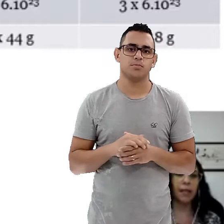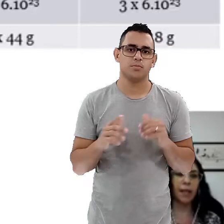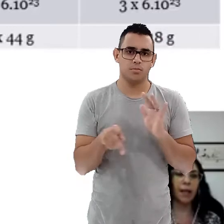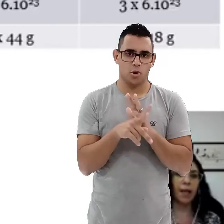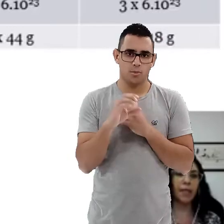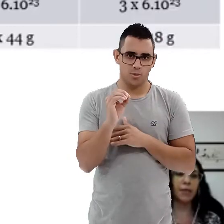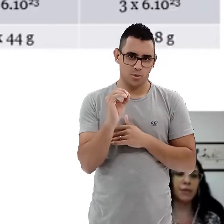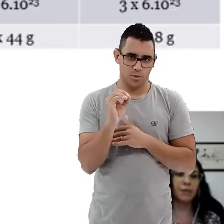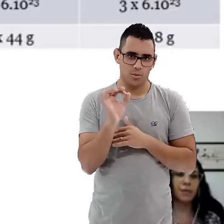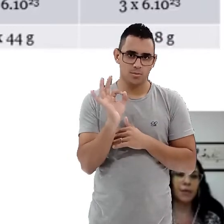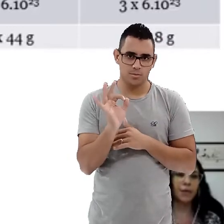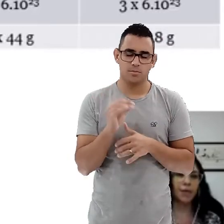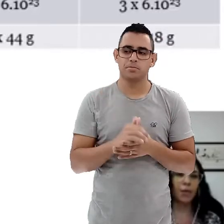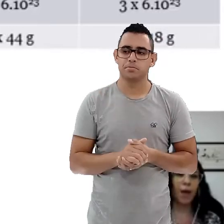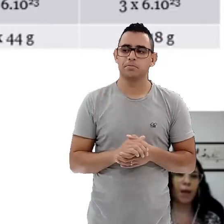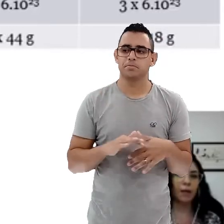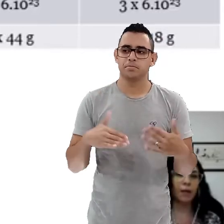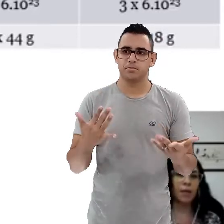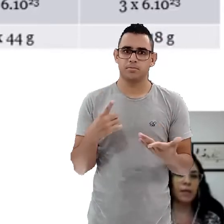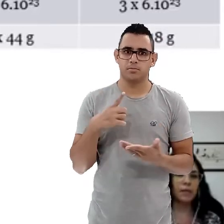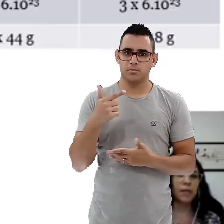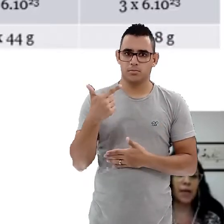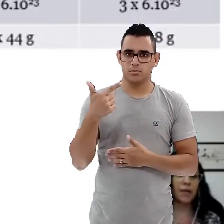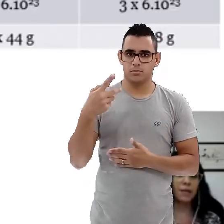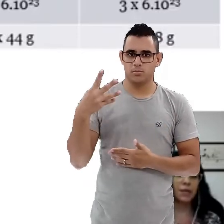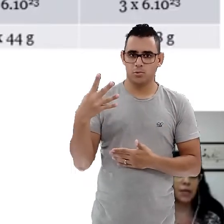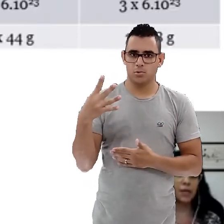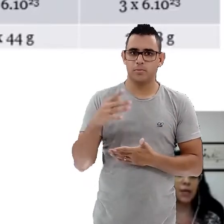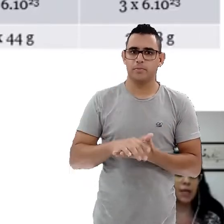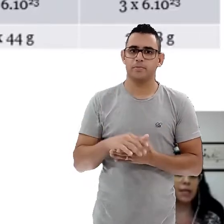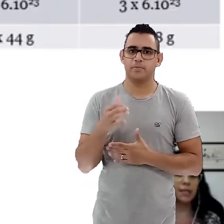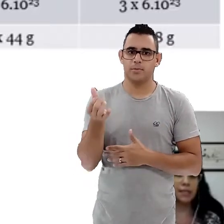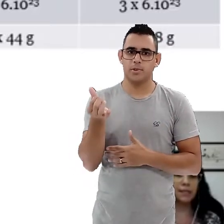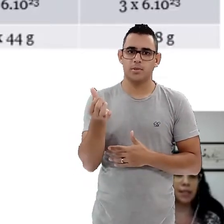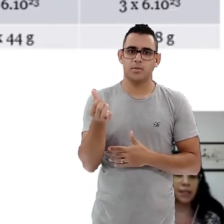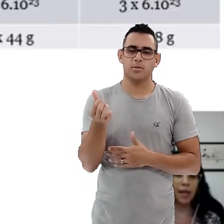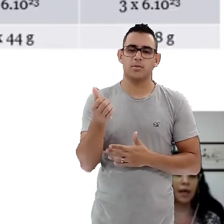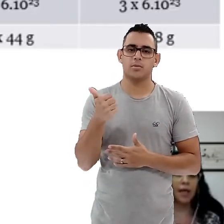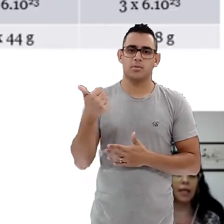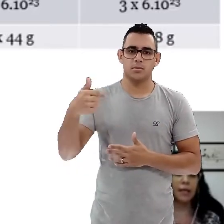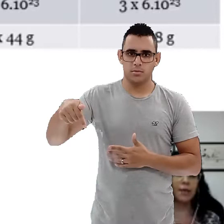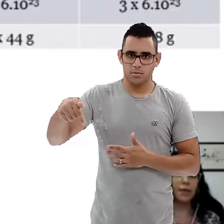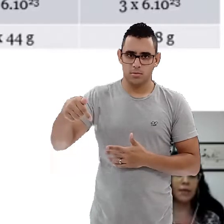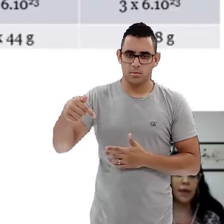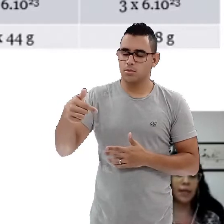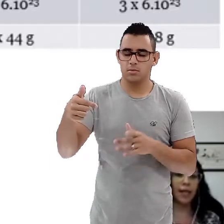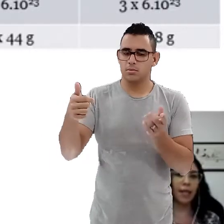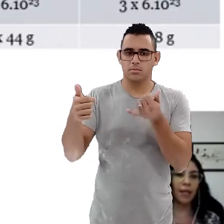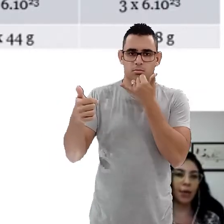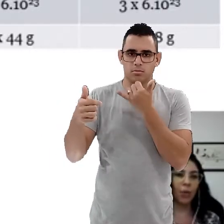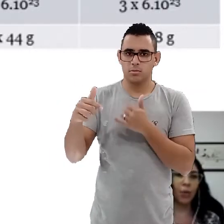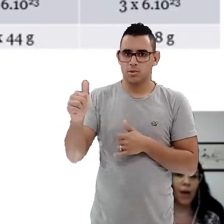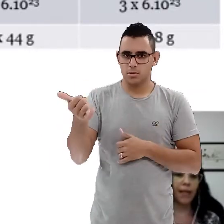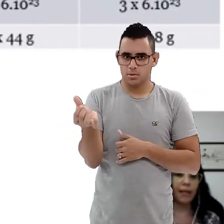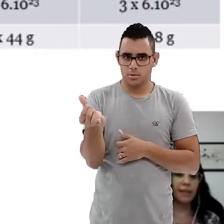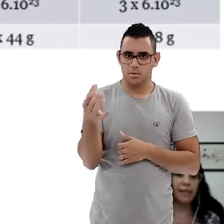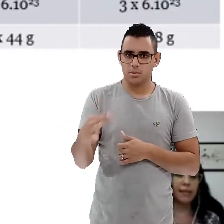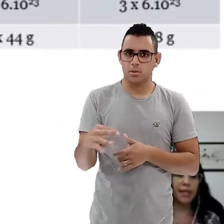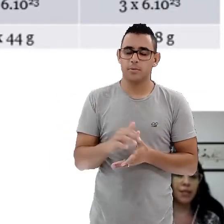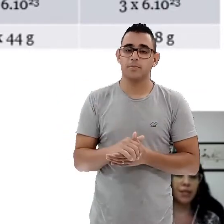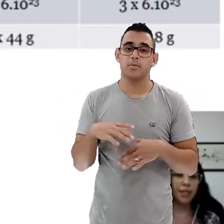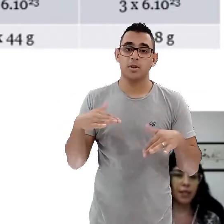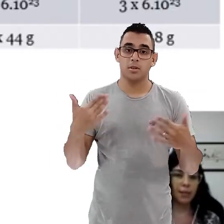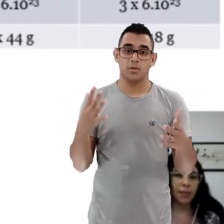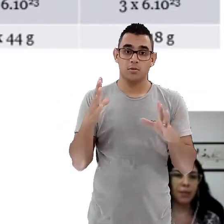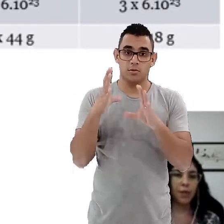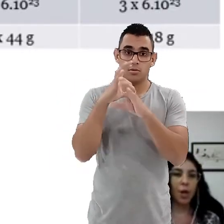tem, né? Aqui nós vamos ter 24, 6 e 16, tá? Então, a gente vai ter aqui, ó,